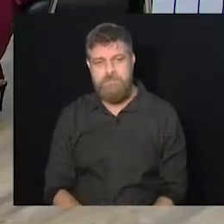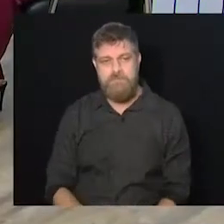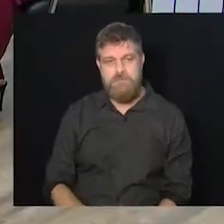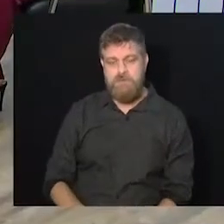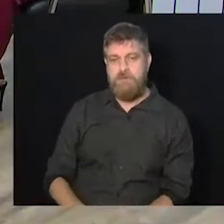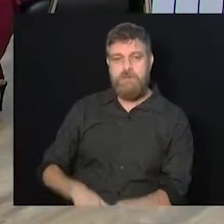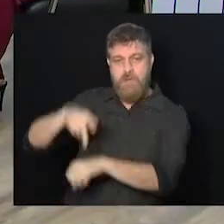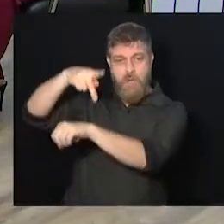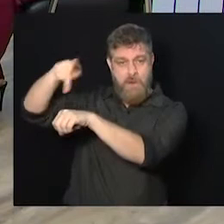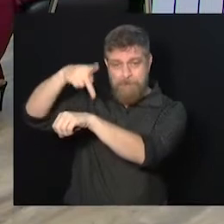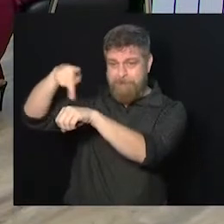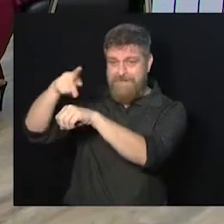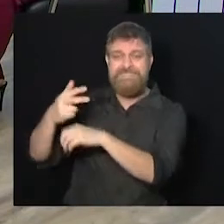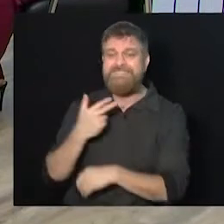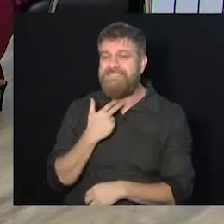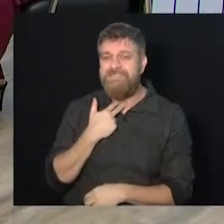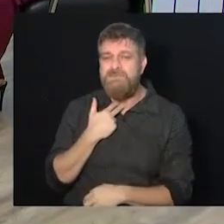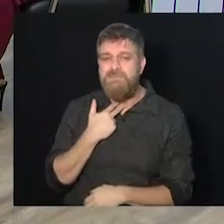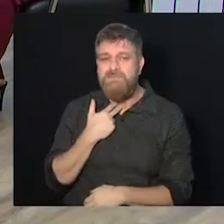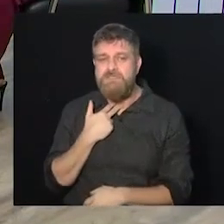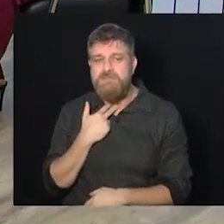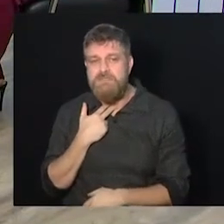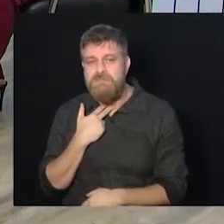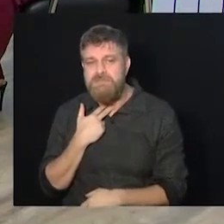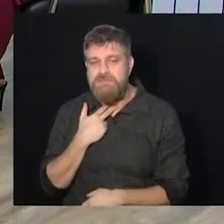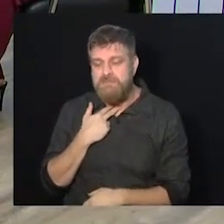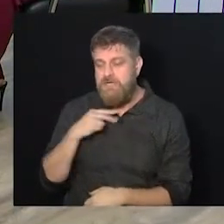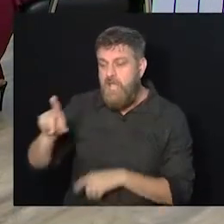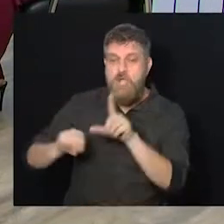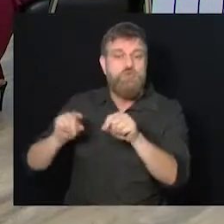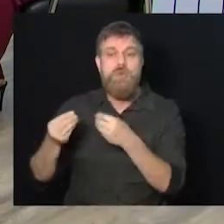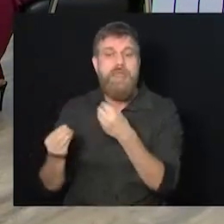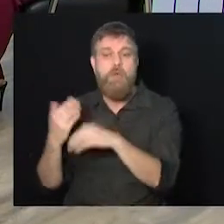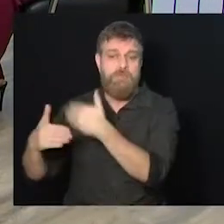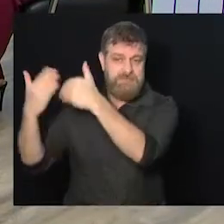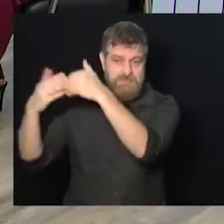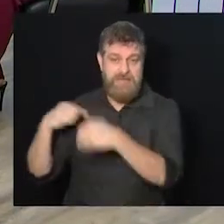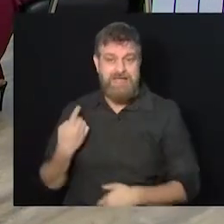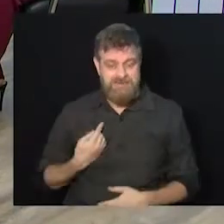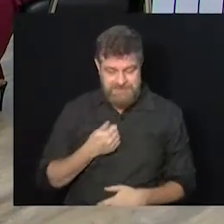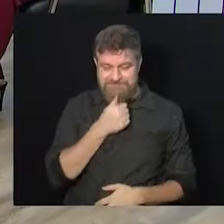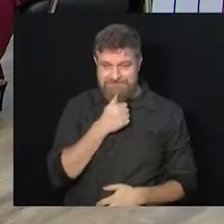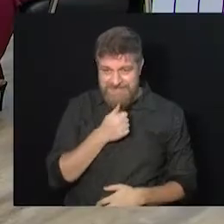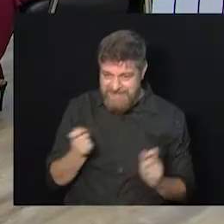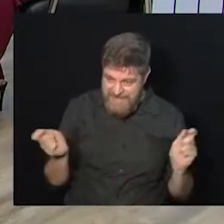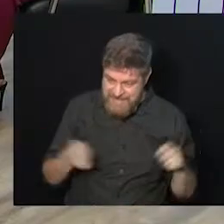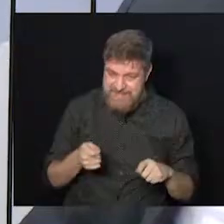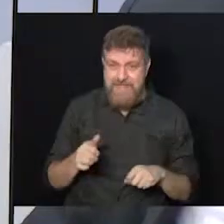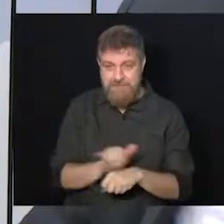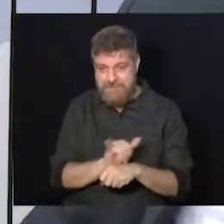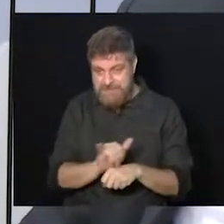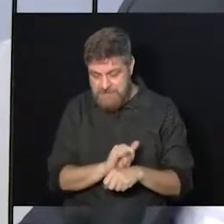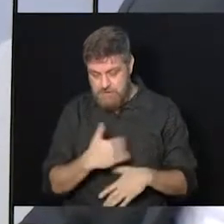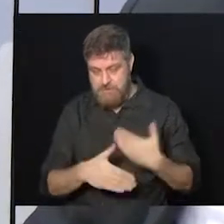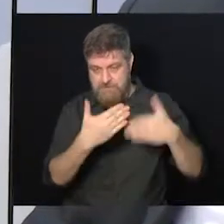não podem mais escolher como se desenvolver. Nós ainda temos essa oportunidade. Eu